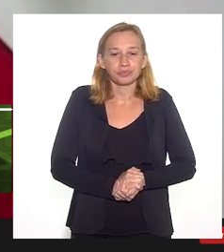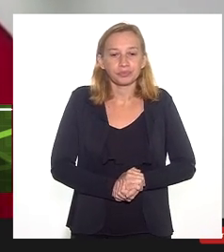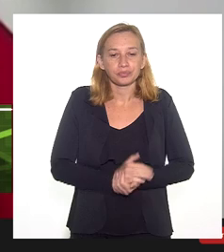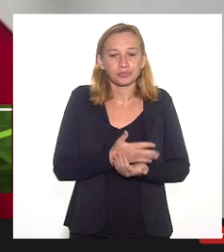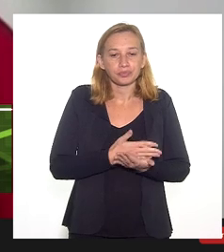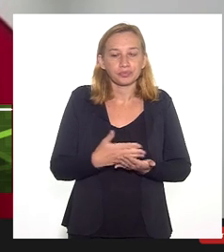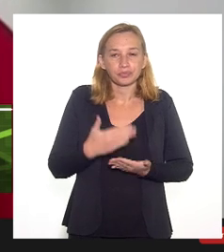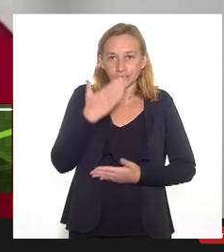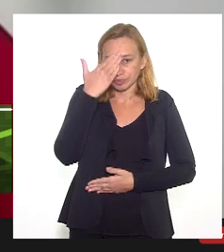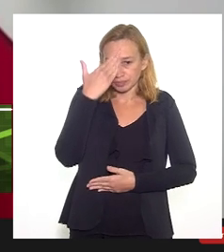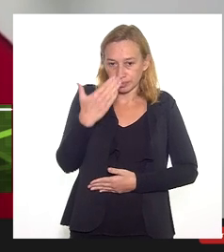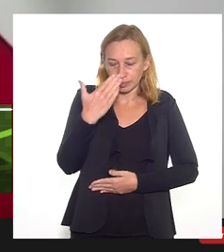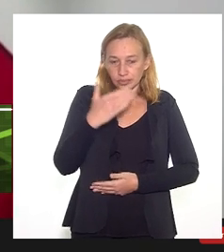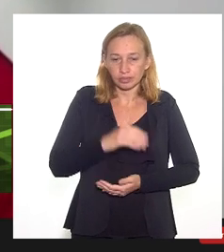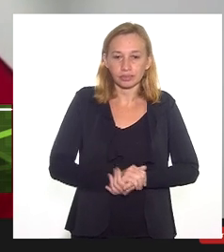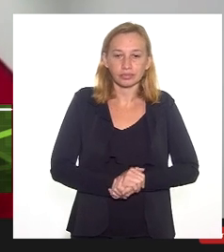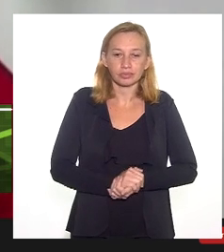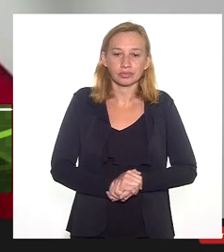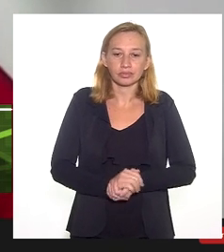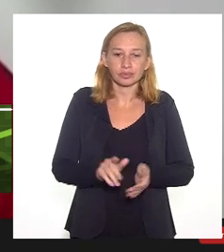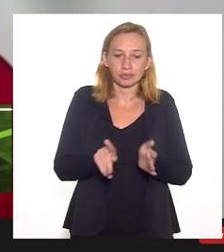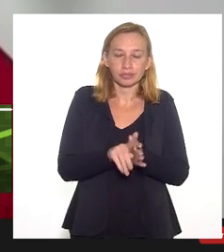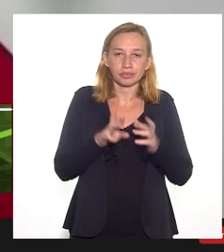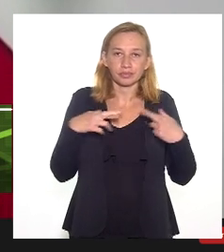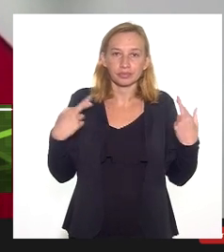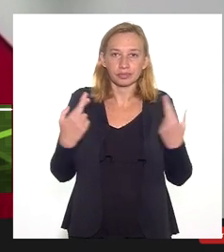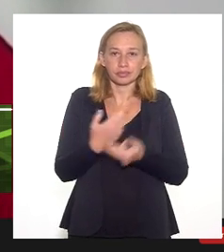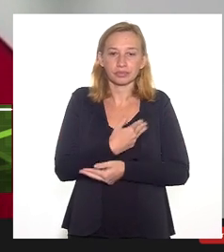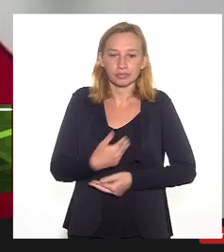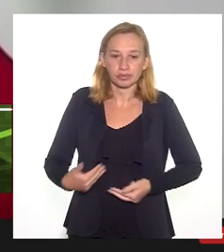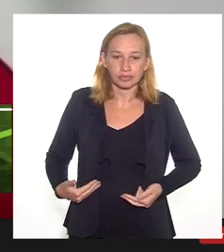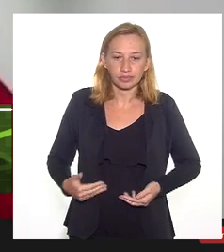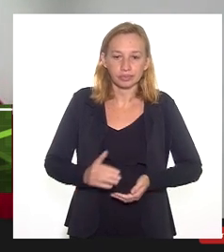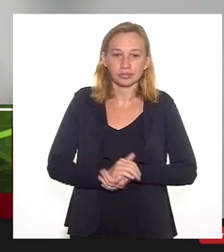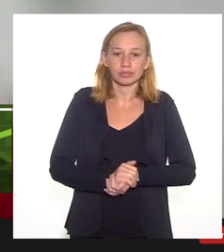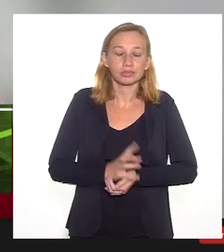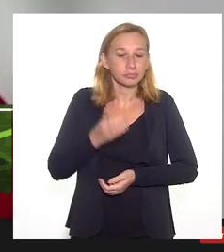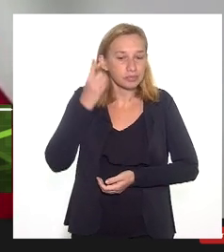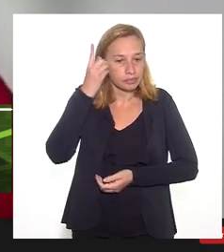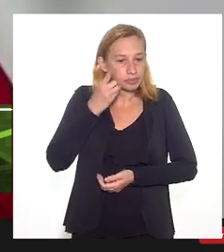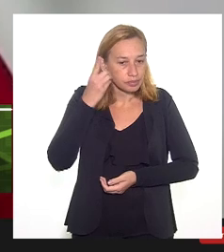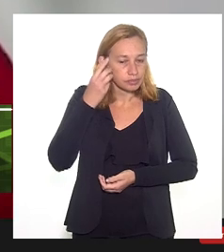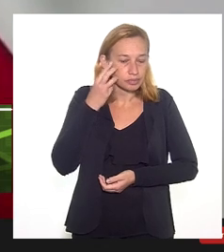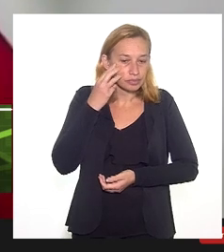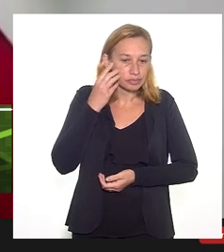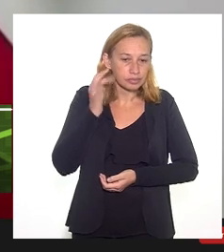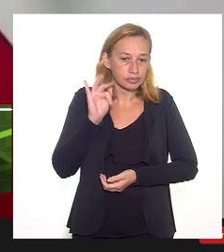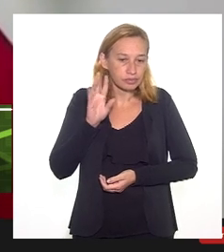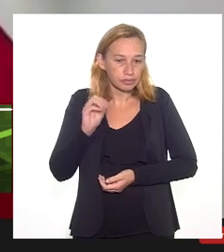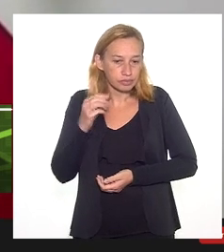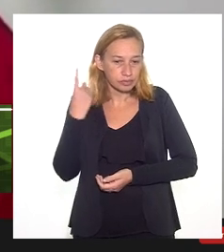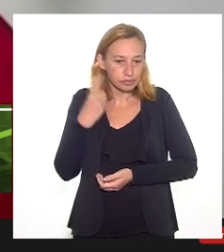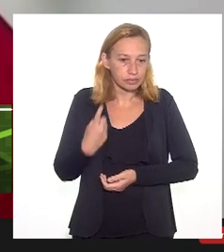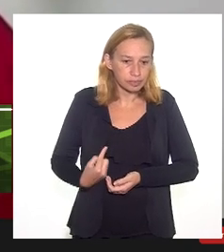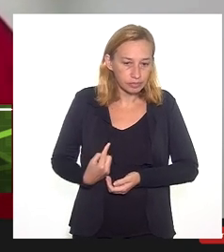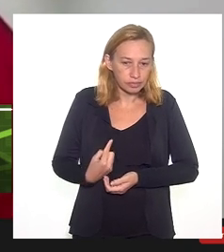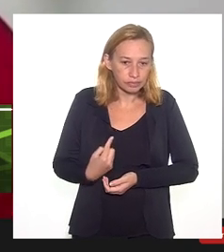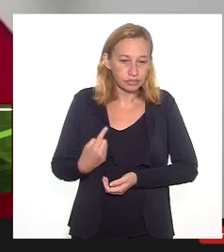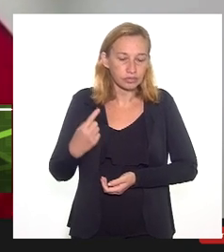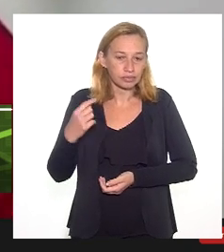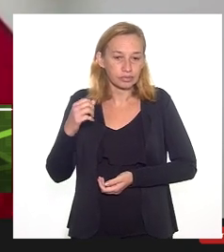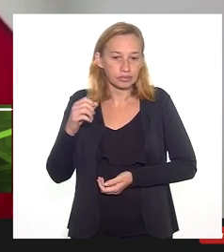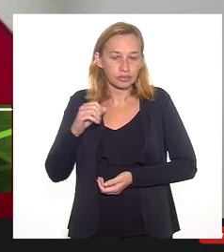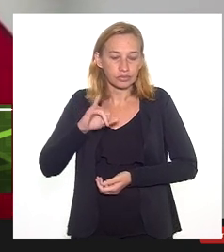começo agradecendo a oportunidade de fazer parte dessa audiência saúdo os deputados Valdeque Carneiro Flávio Serafini Dani Monteiro Elton